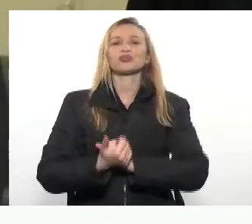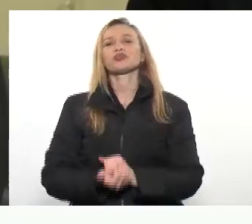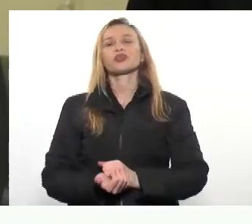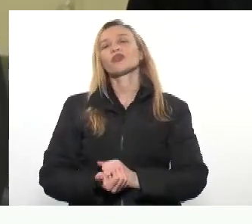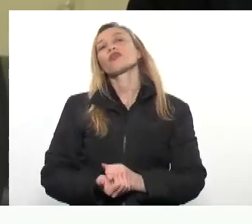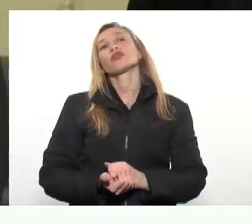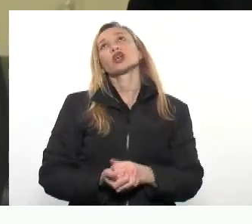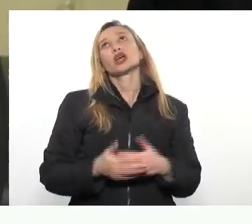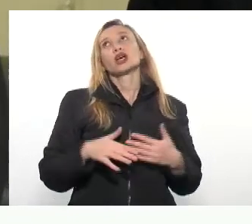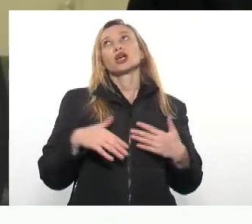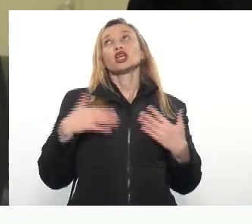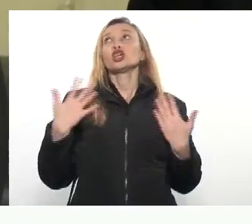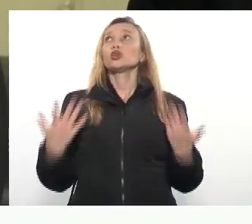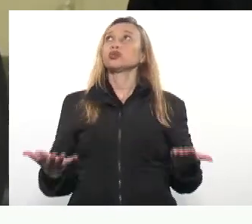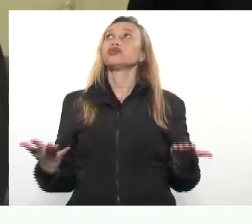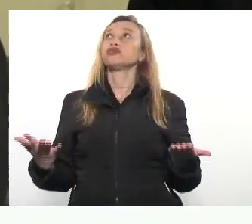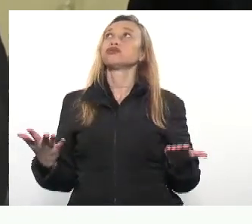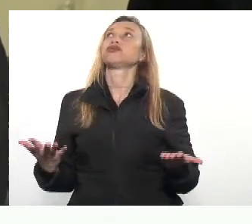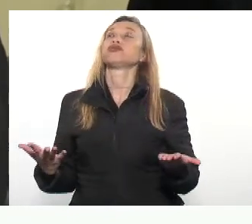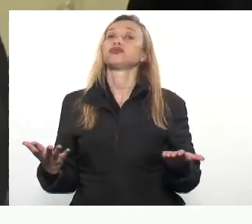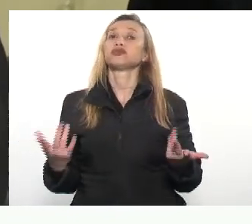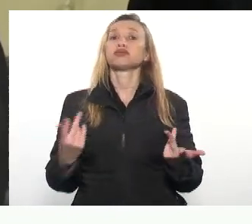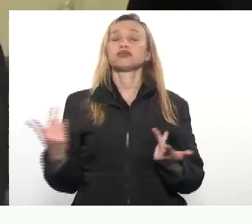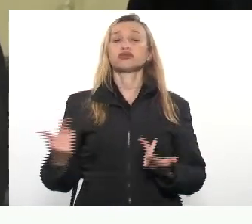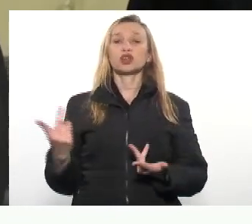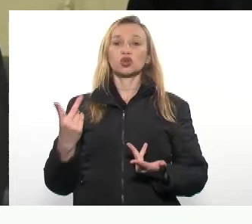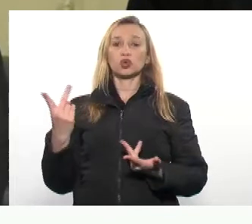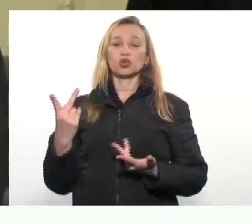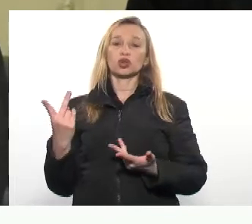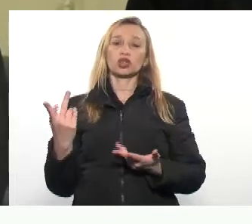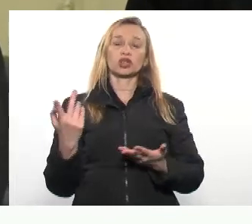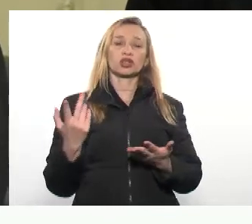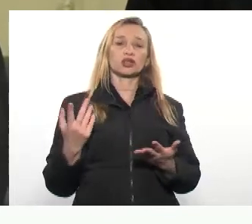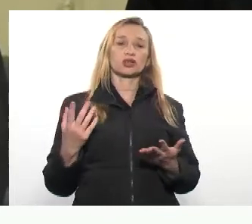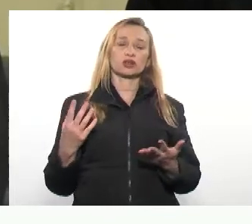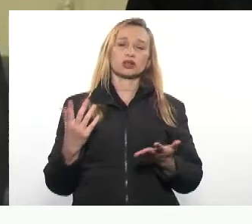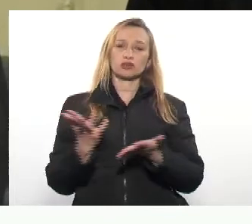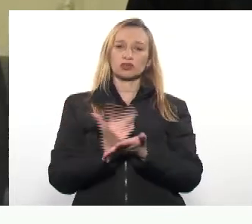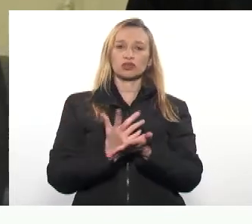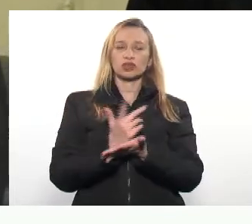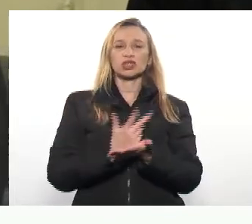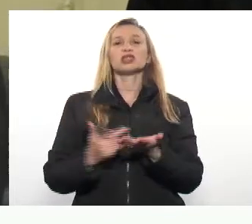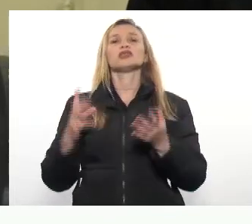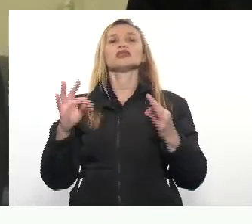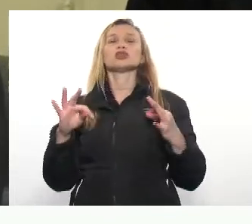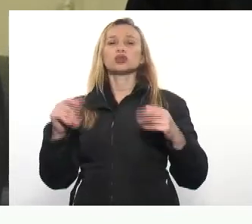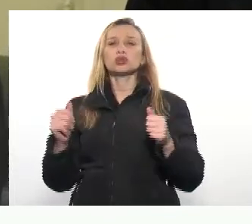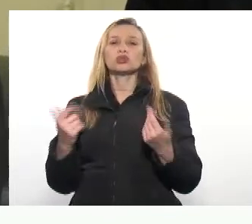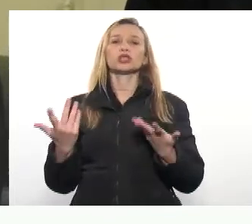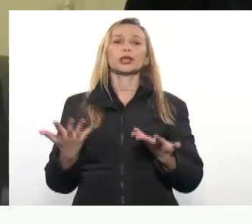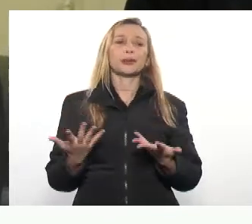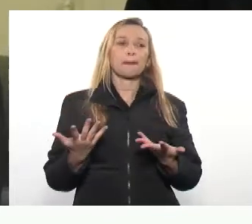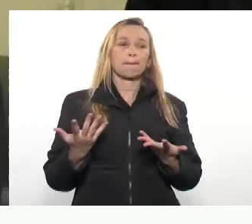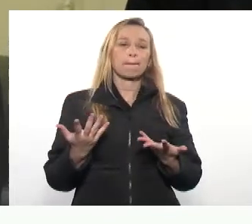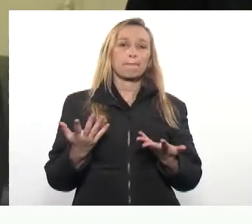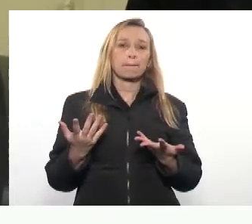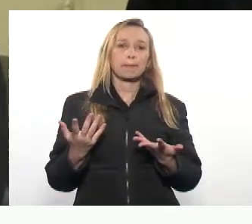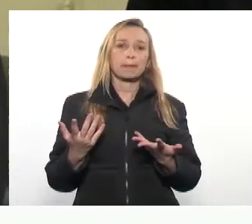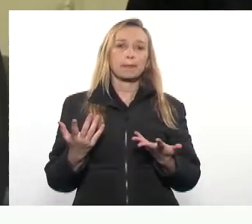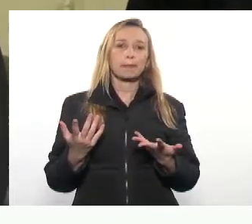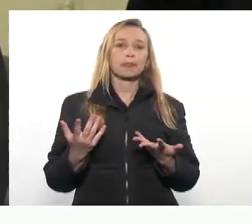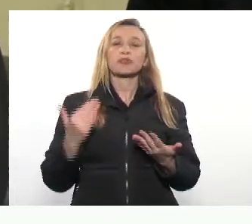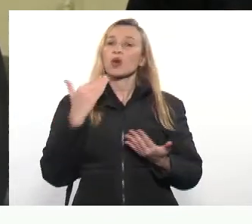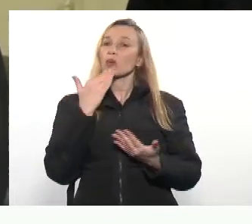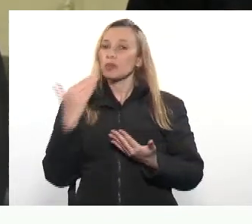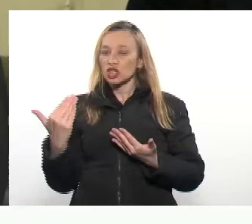E quanto ao redesenho tarifário, apenas para reforçar que foi uma solicitação